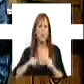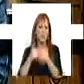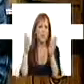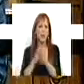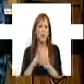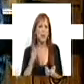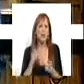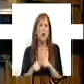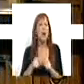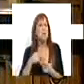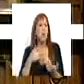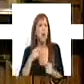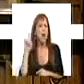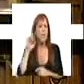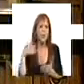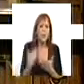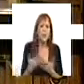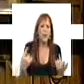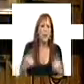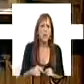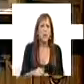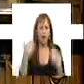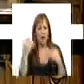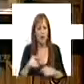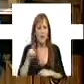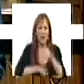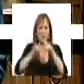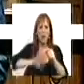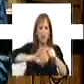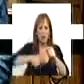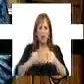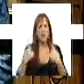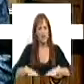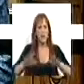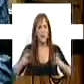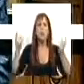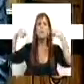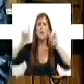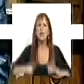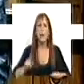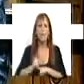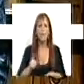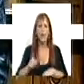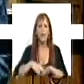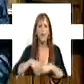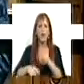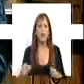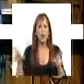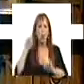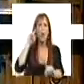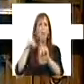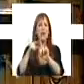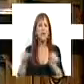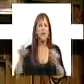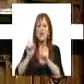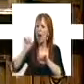só porque reconheceu a importância de limitar a temperatura do planeta, mas também porque estabeleceu o nobre